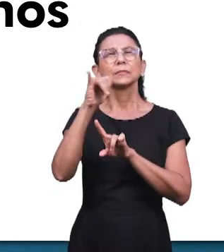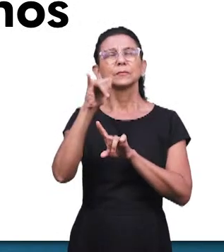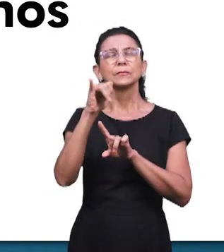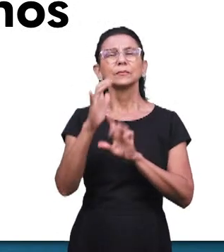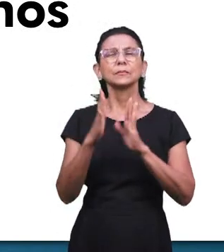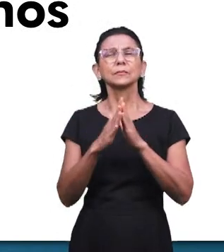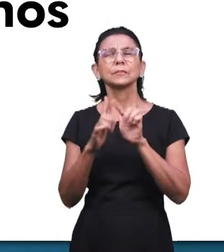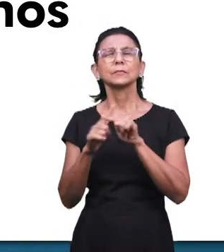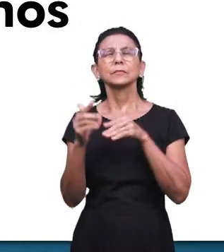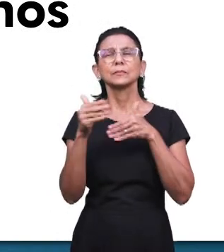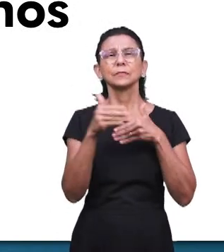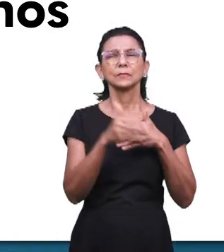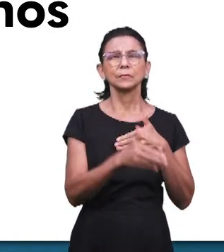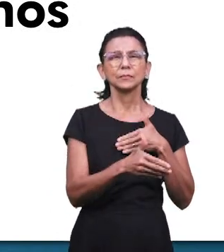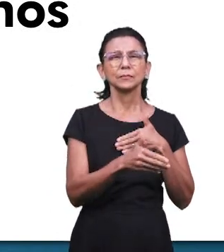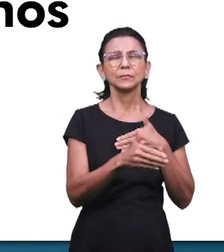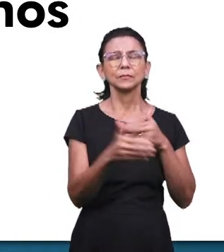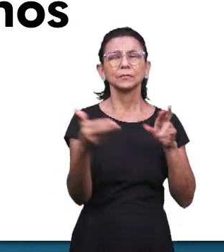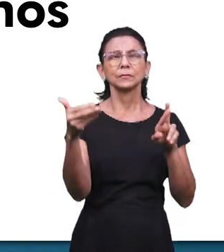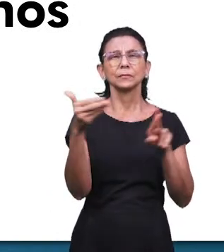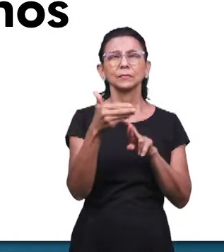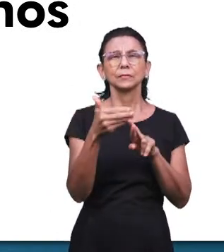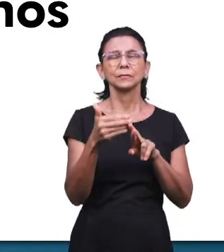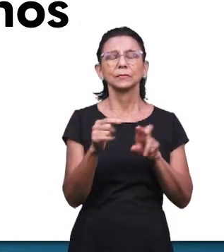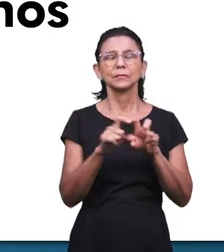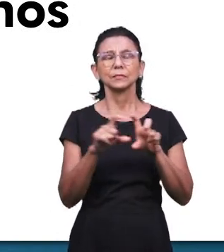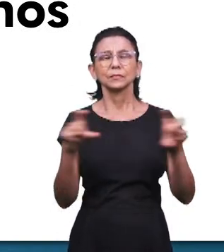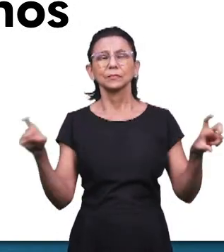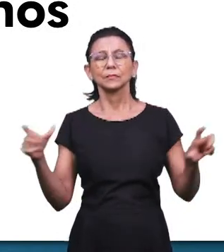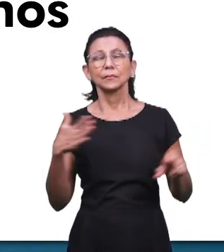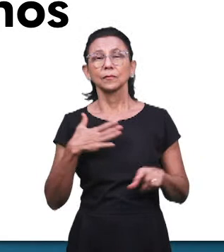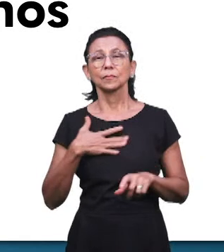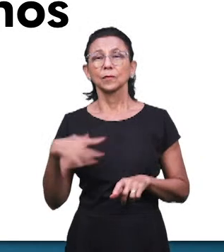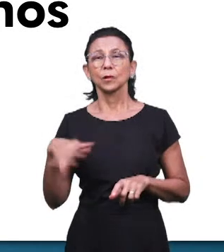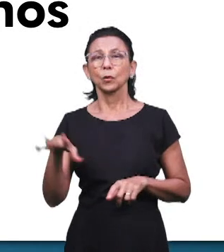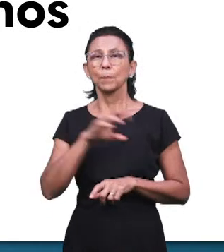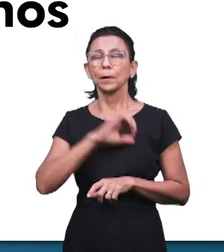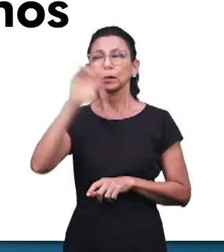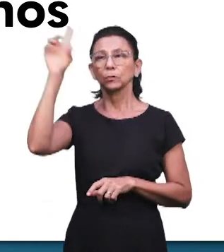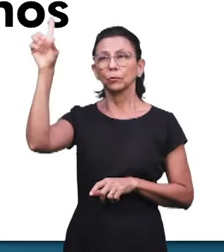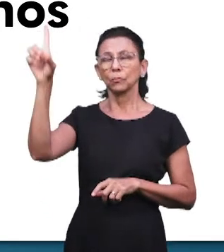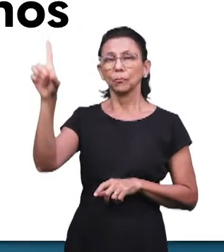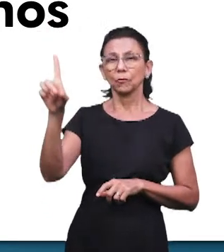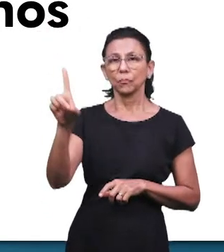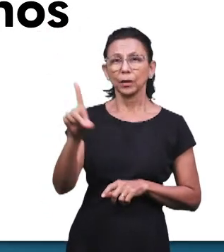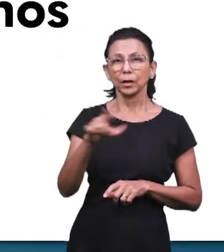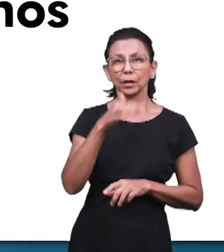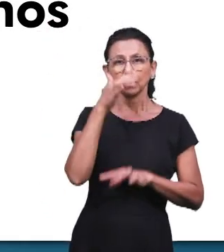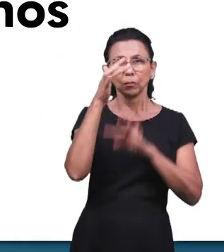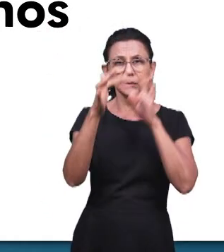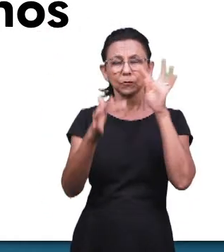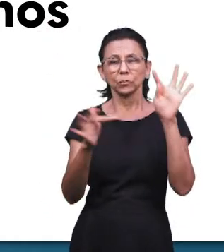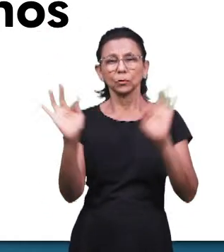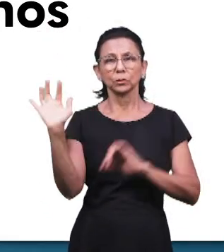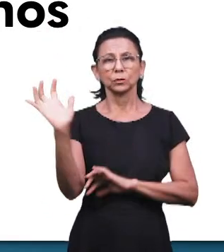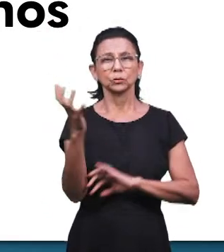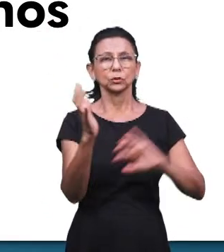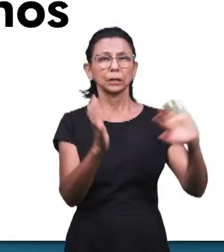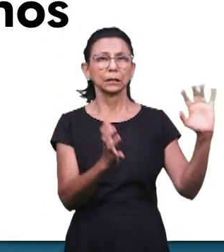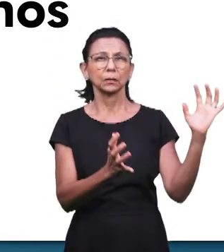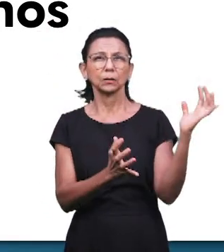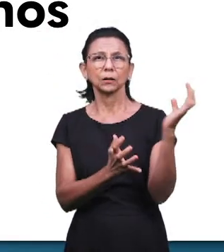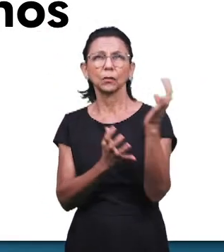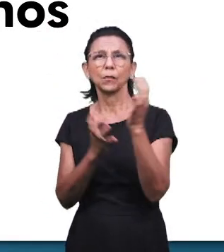profeticamente a igreja infiel diz na expressão "o meu amado desceu ao seu jardim, aos canteiros de bálsamo, para